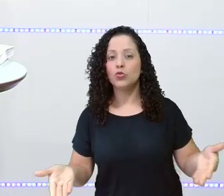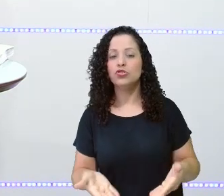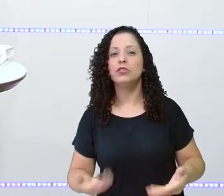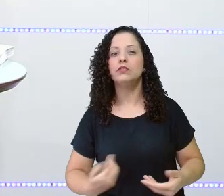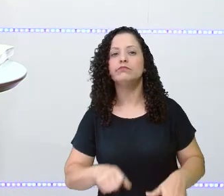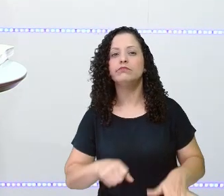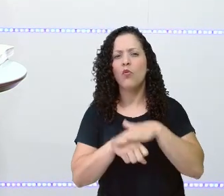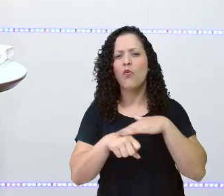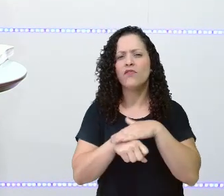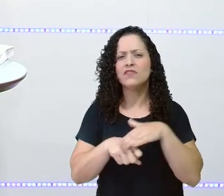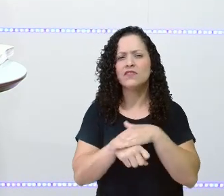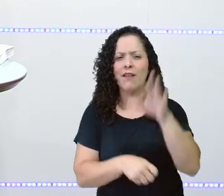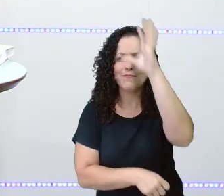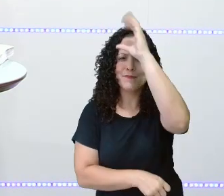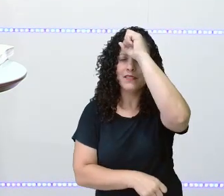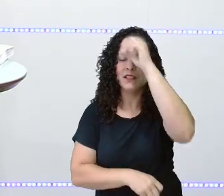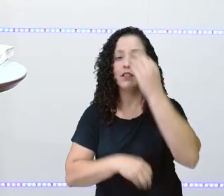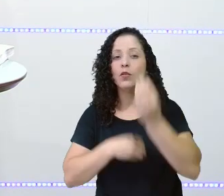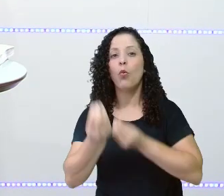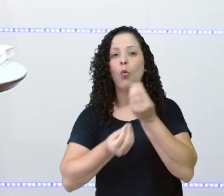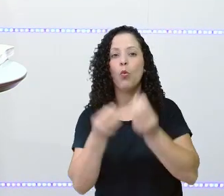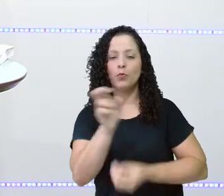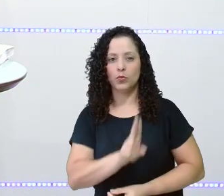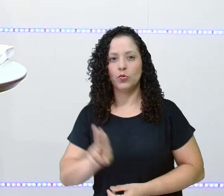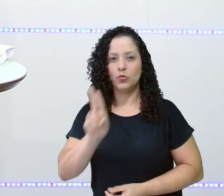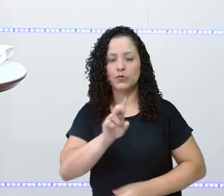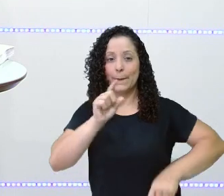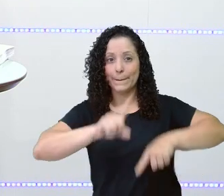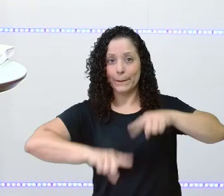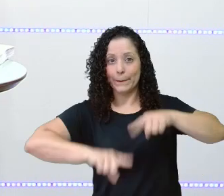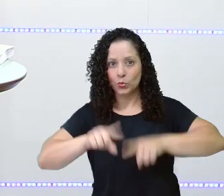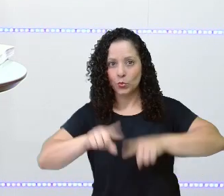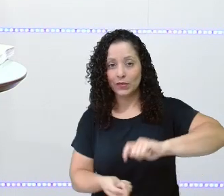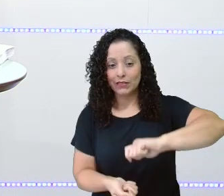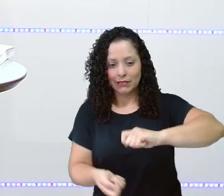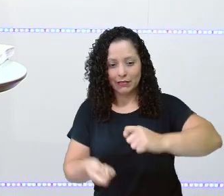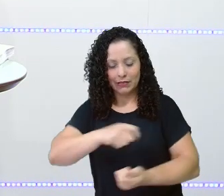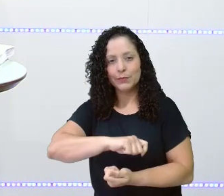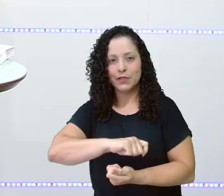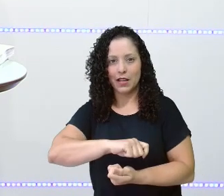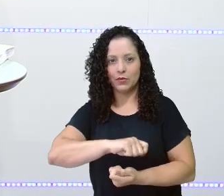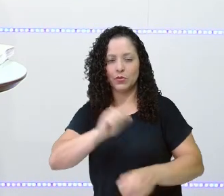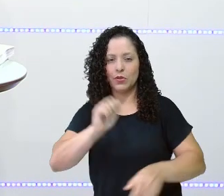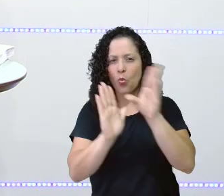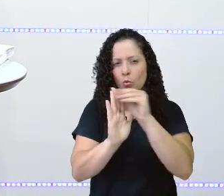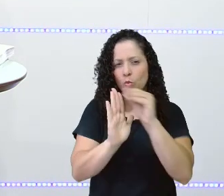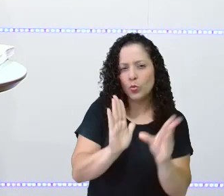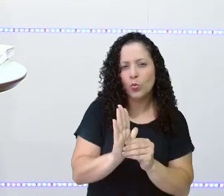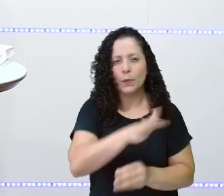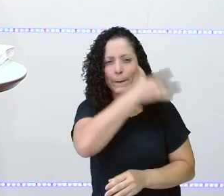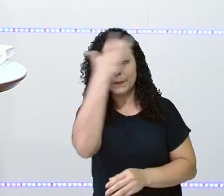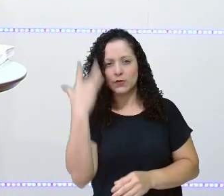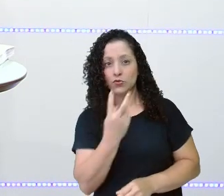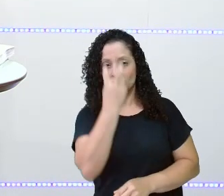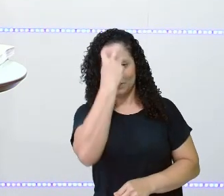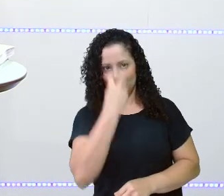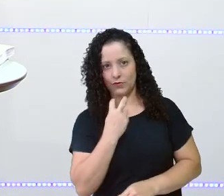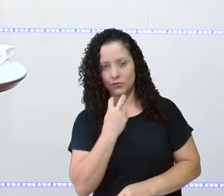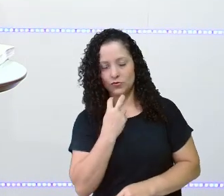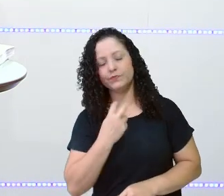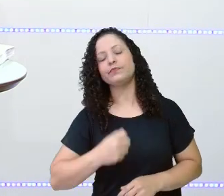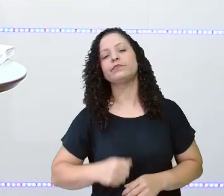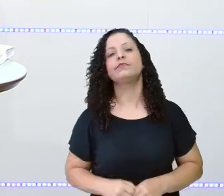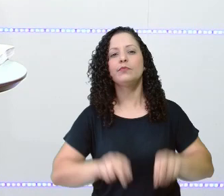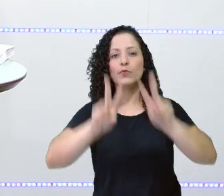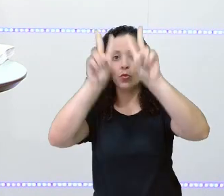conversar sobre como a gente vai utilizar o material adaptado, para o trabalho com as pessoas com deficiência visual. Então, assim,